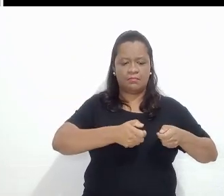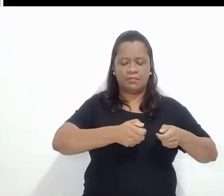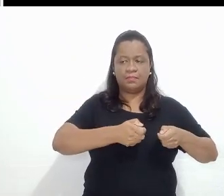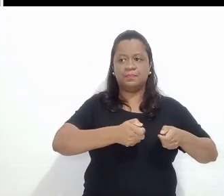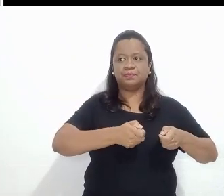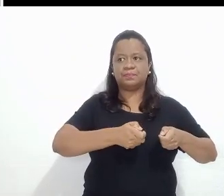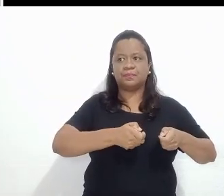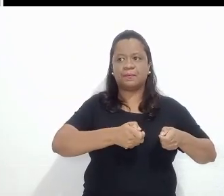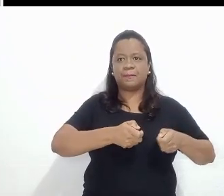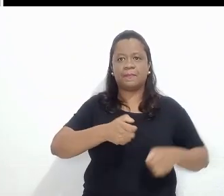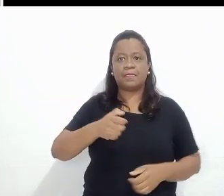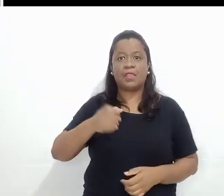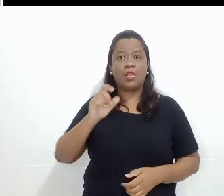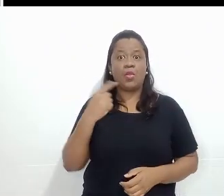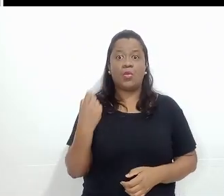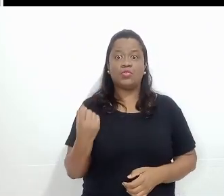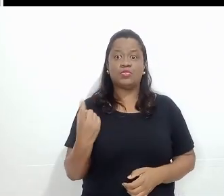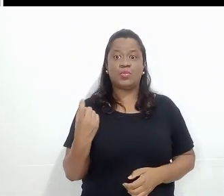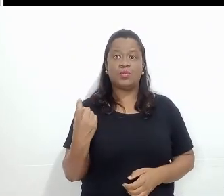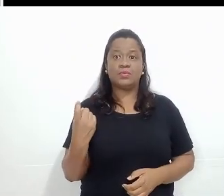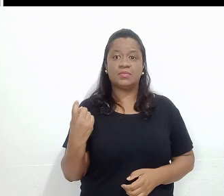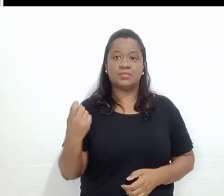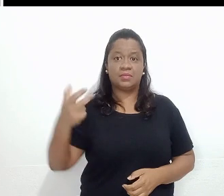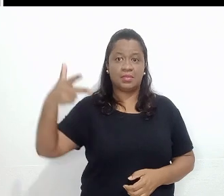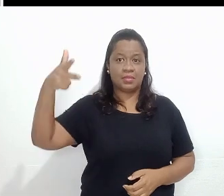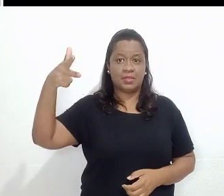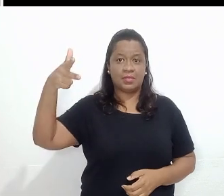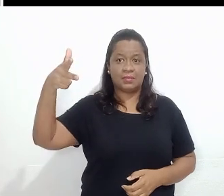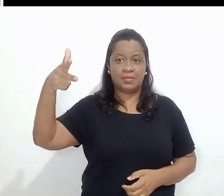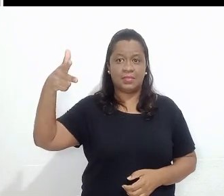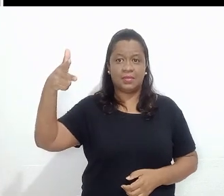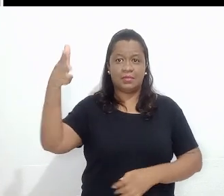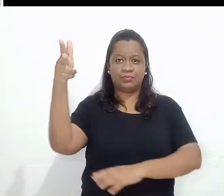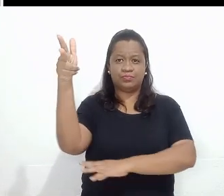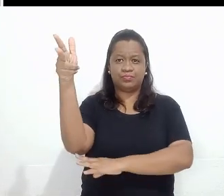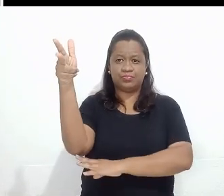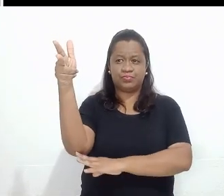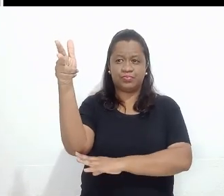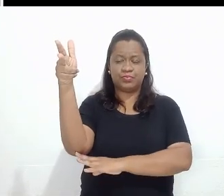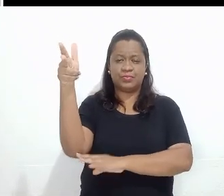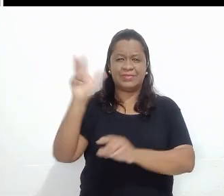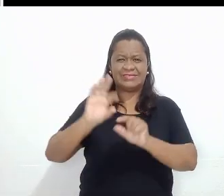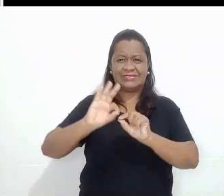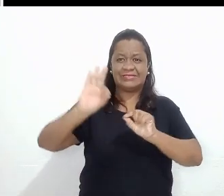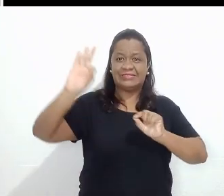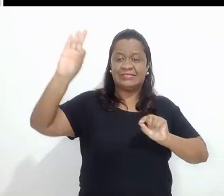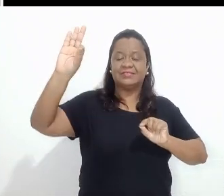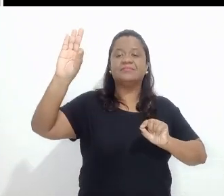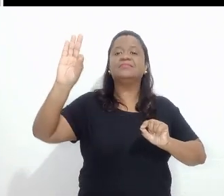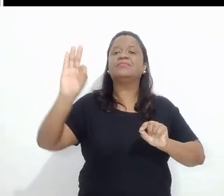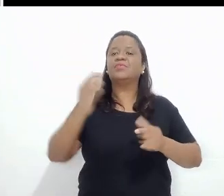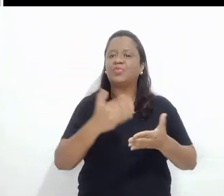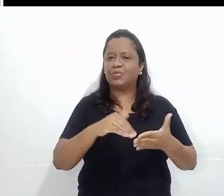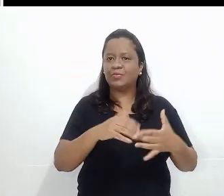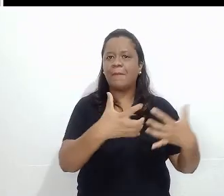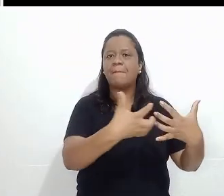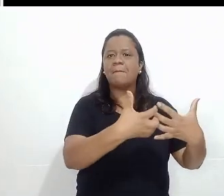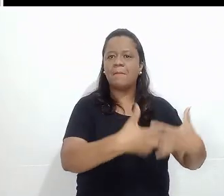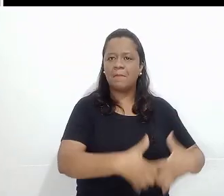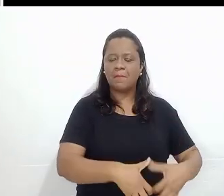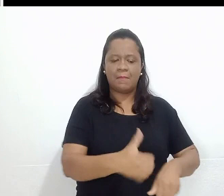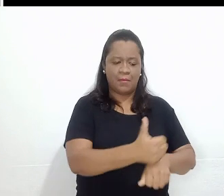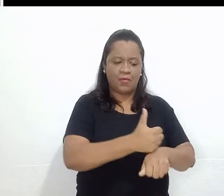E aqui vai só a câmera, nesse caso, tudo isso, o pessoal, os maquinistas montam pra gente, tá?